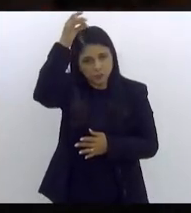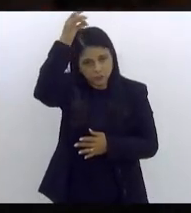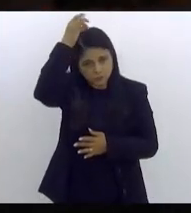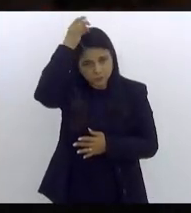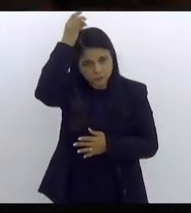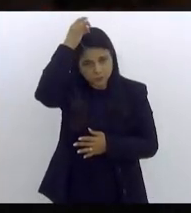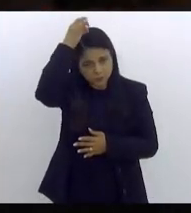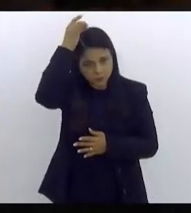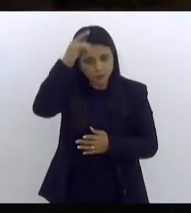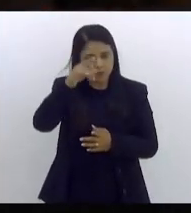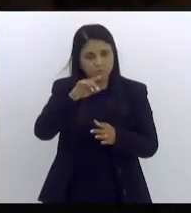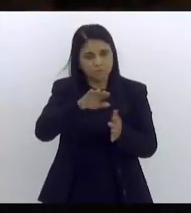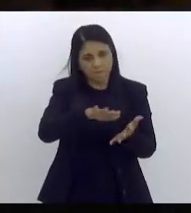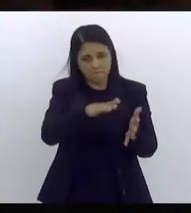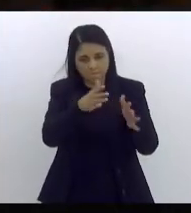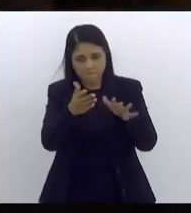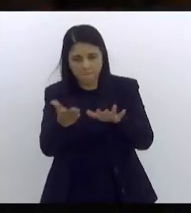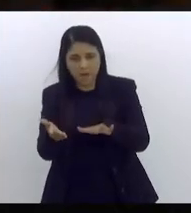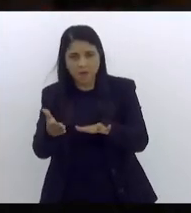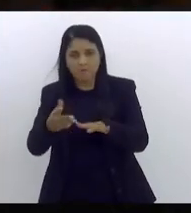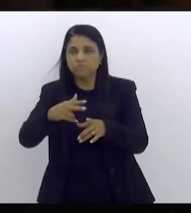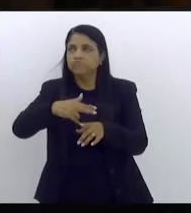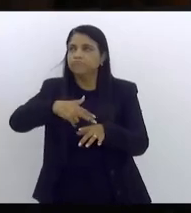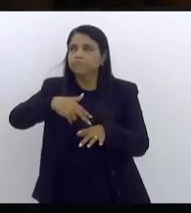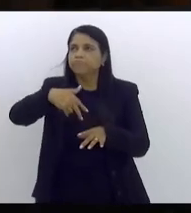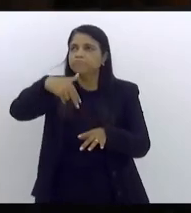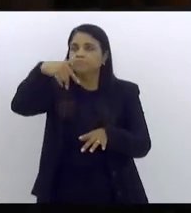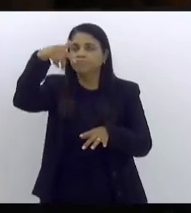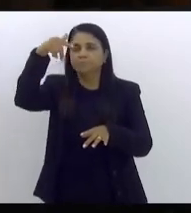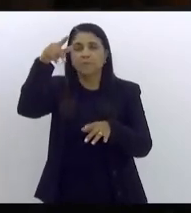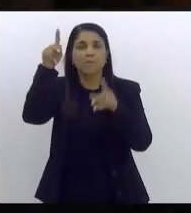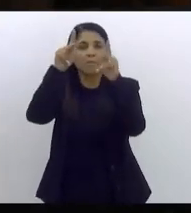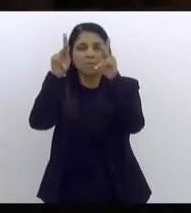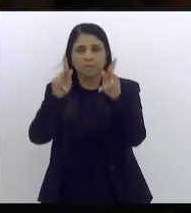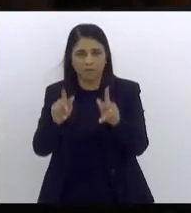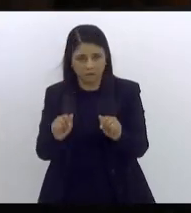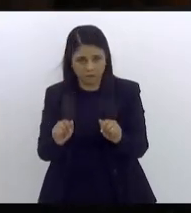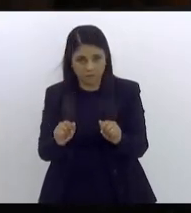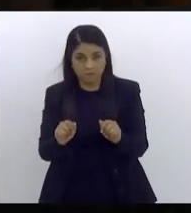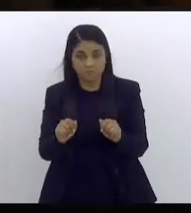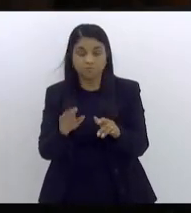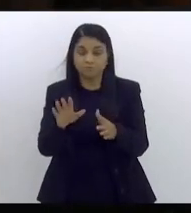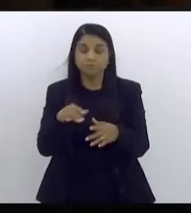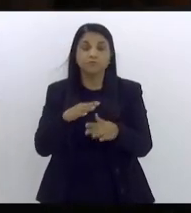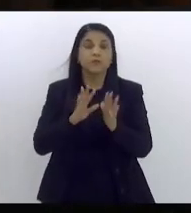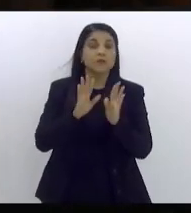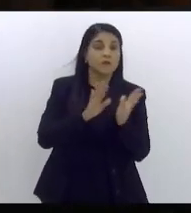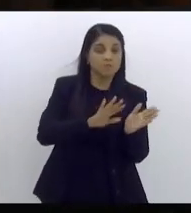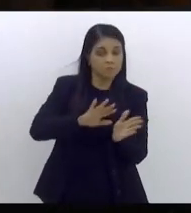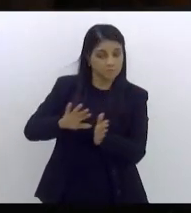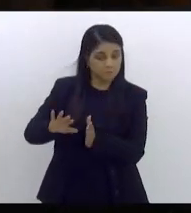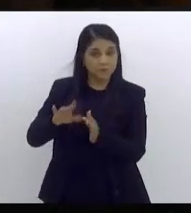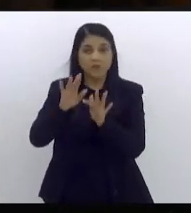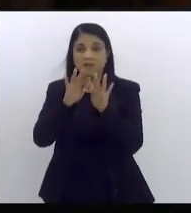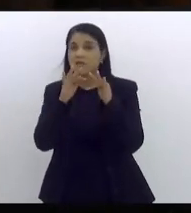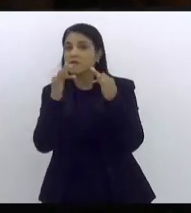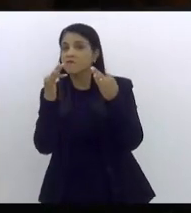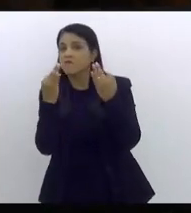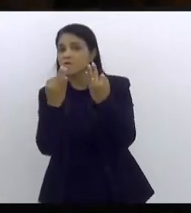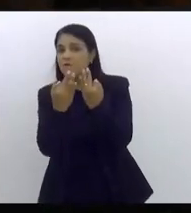paz. Se é a família de um evangélico, independente